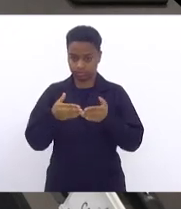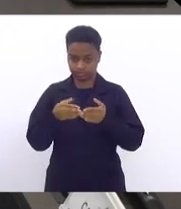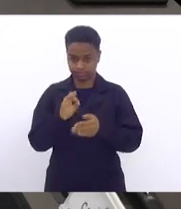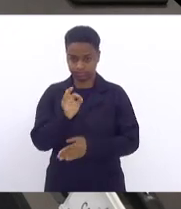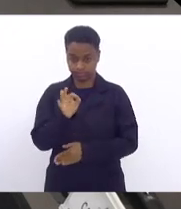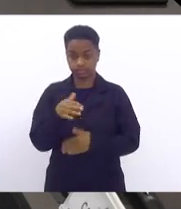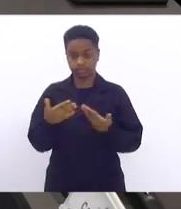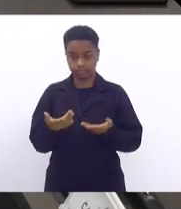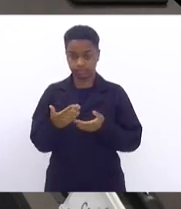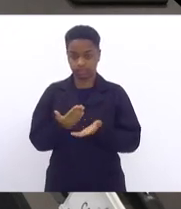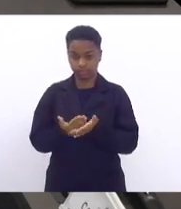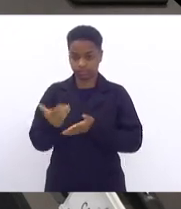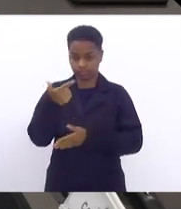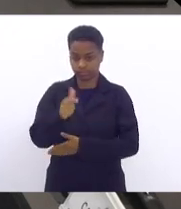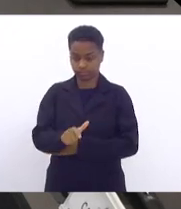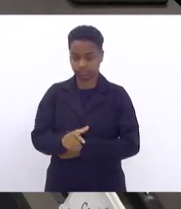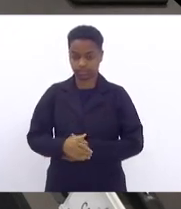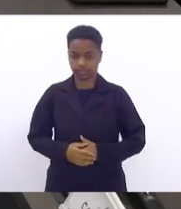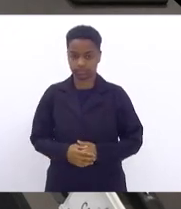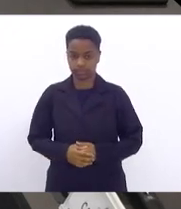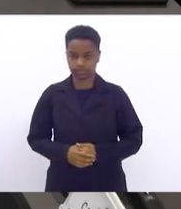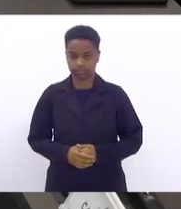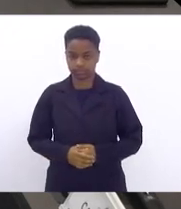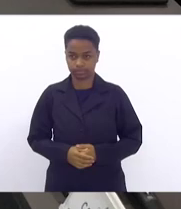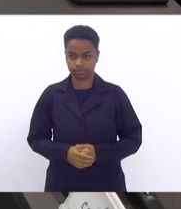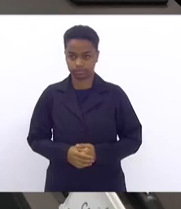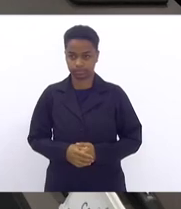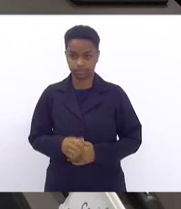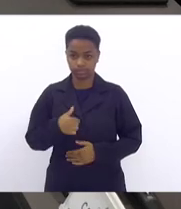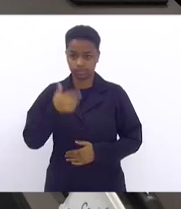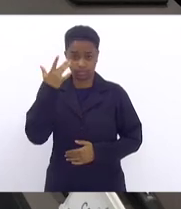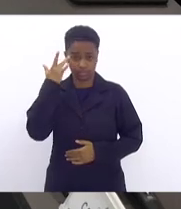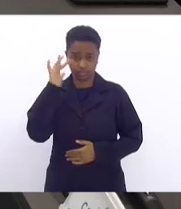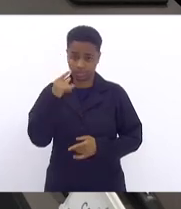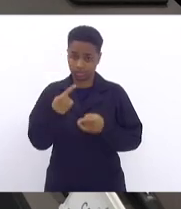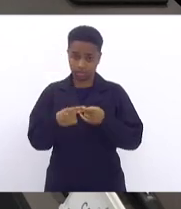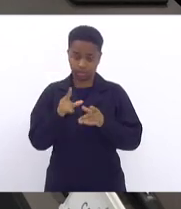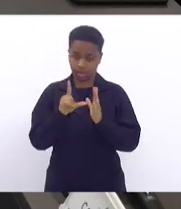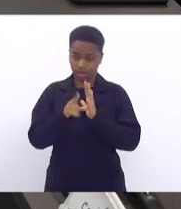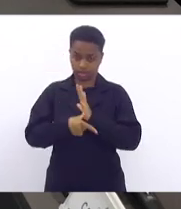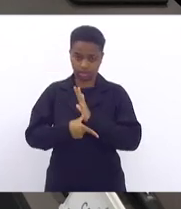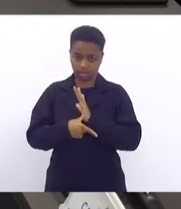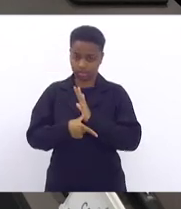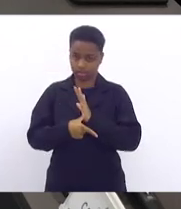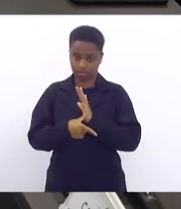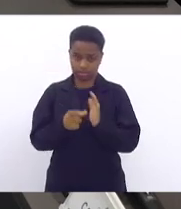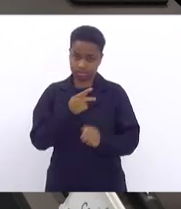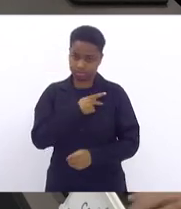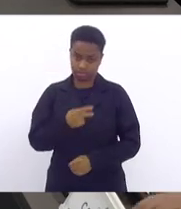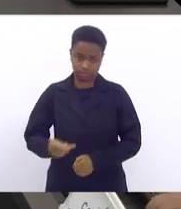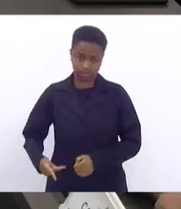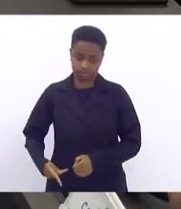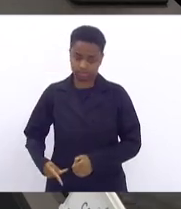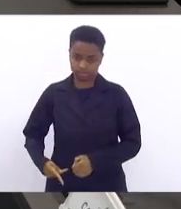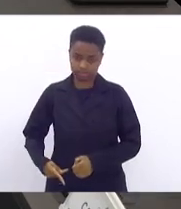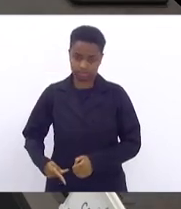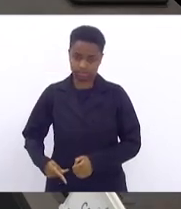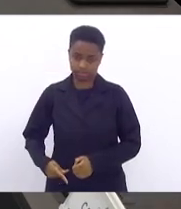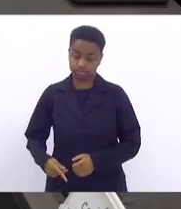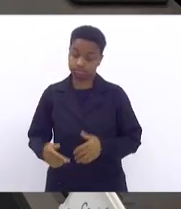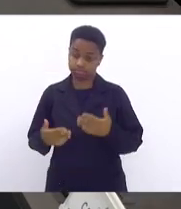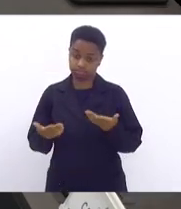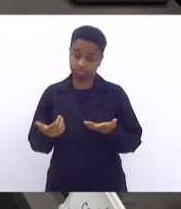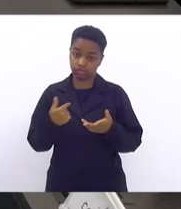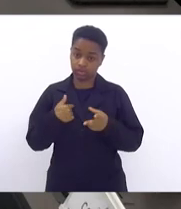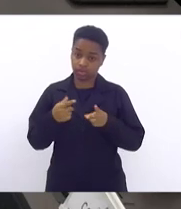está reaberta. Não sei o motivo do atraso da presidência. Eu vou